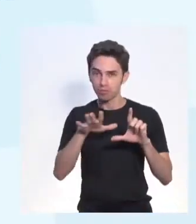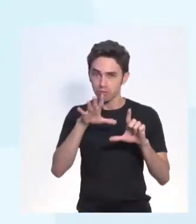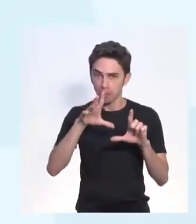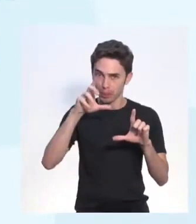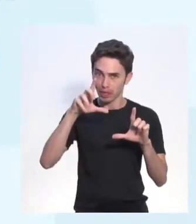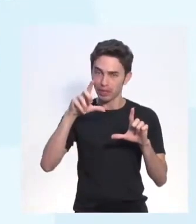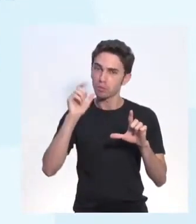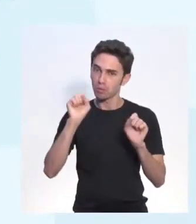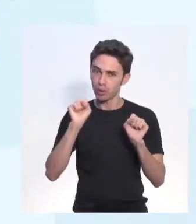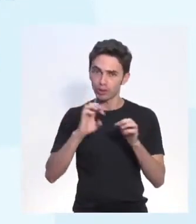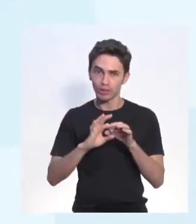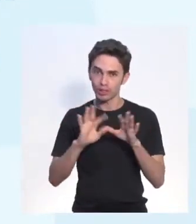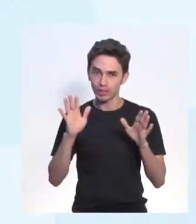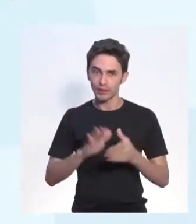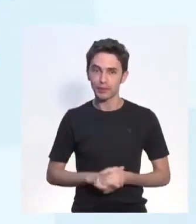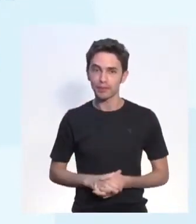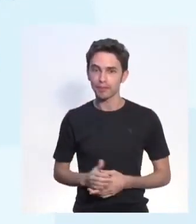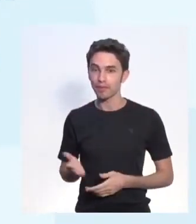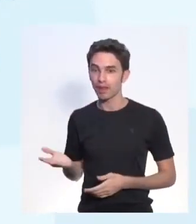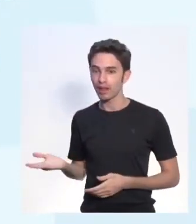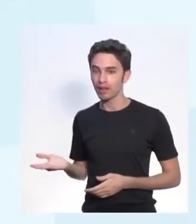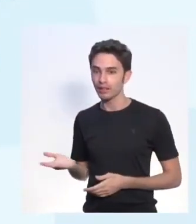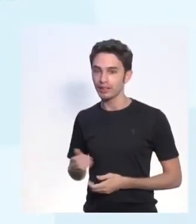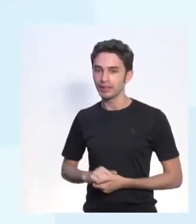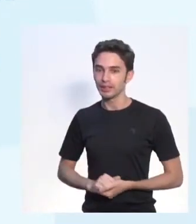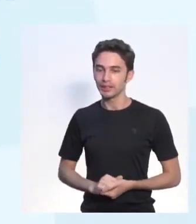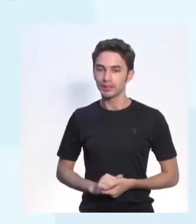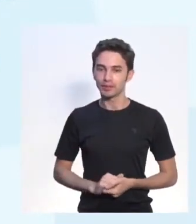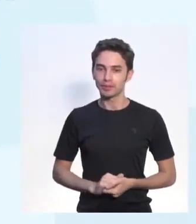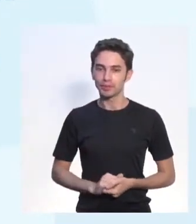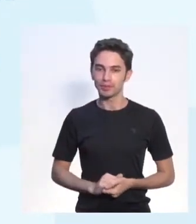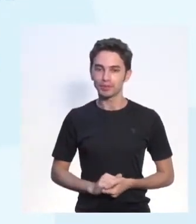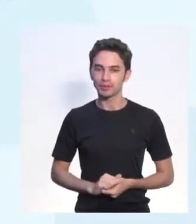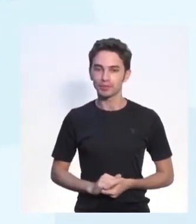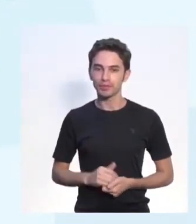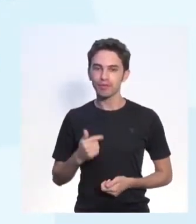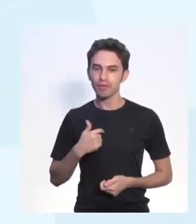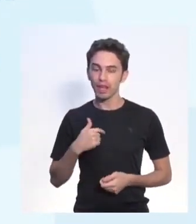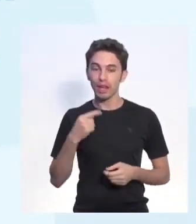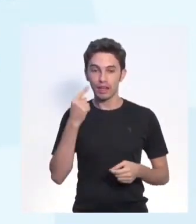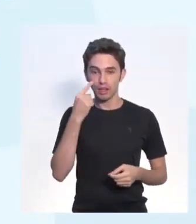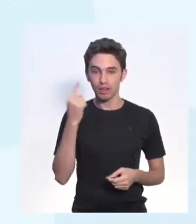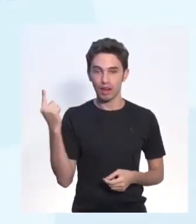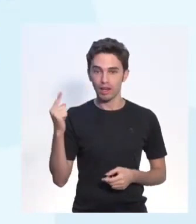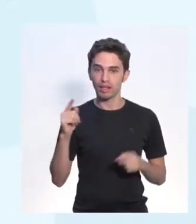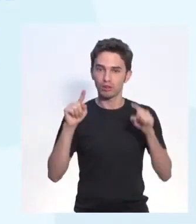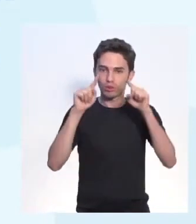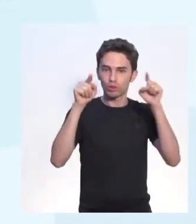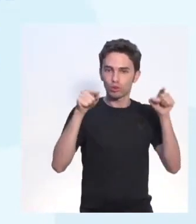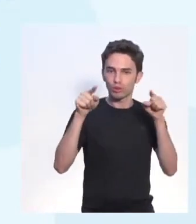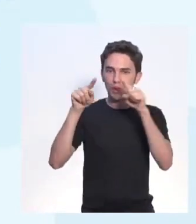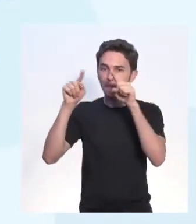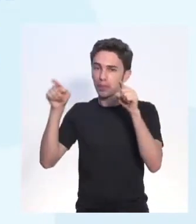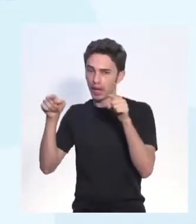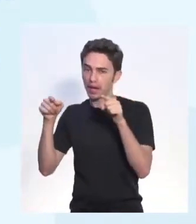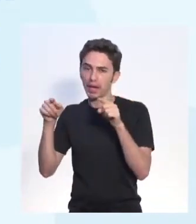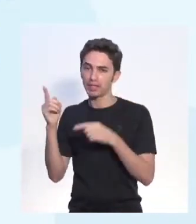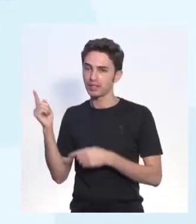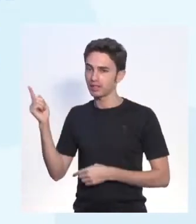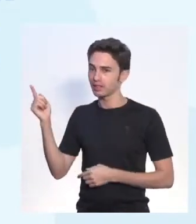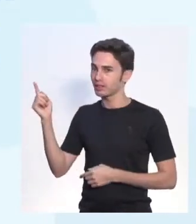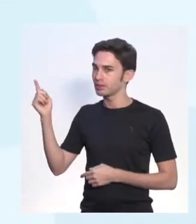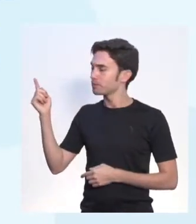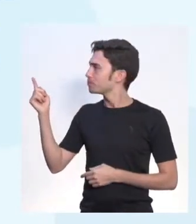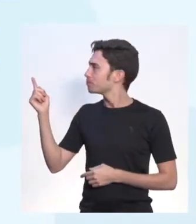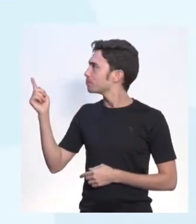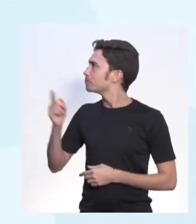só que na minha resolução eu coloquei um parênteses entre o segundo termo e o terceiro, só para mostrar quem era o segundo e quem era o terceiro. Mas pode fazer direto como